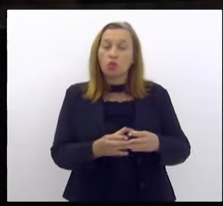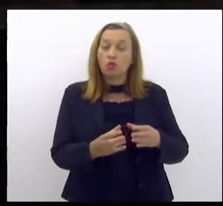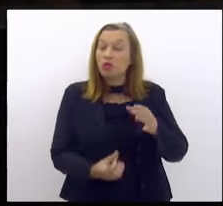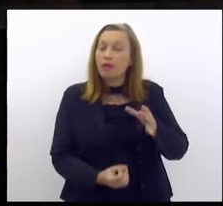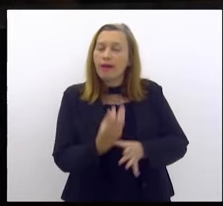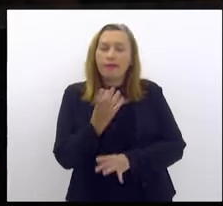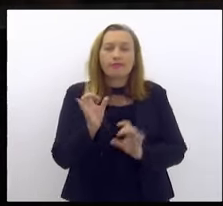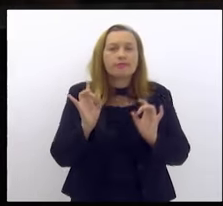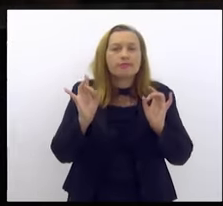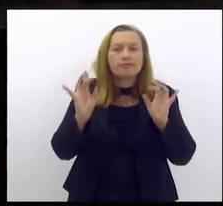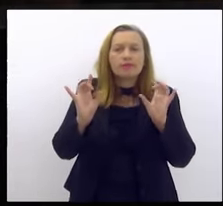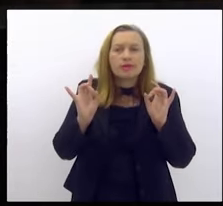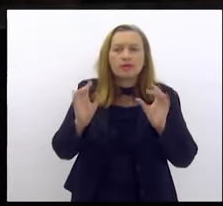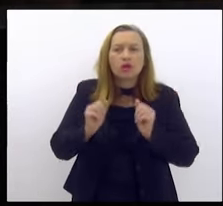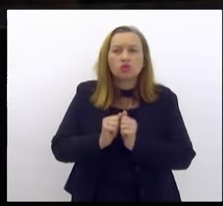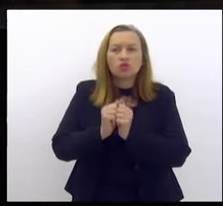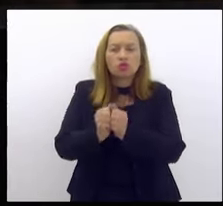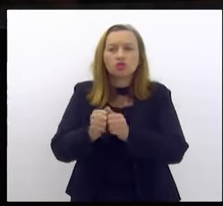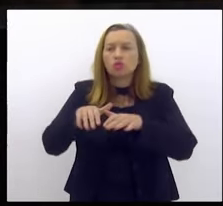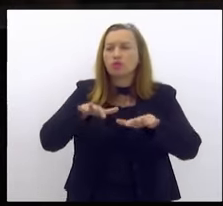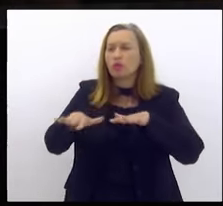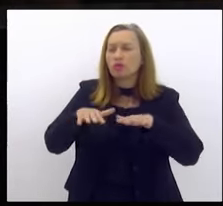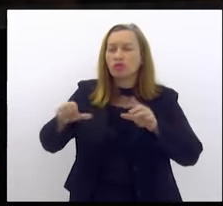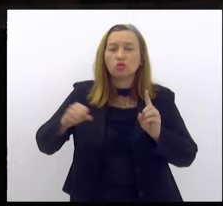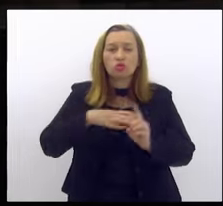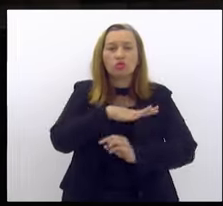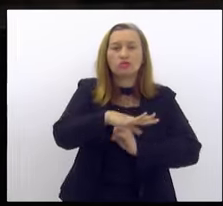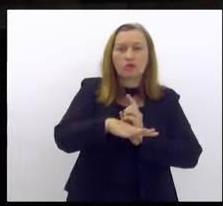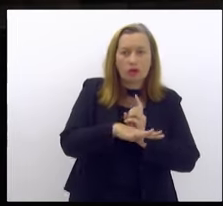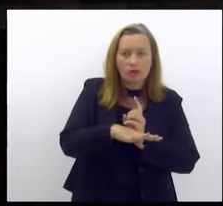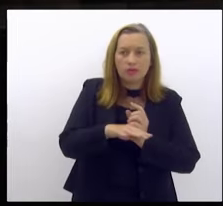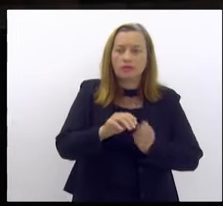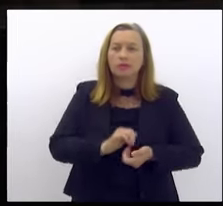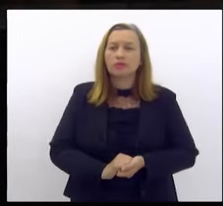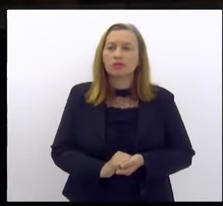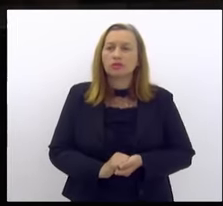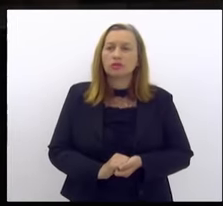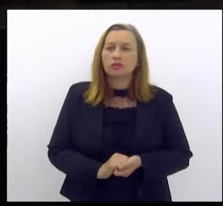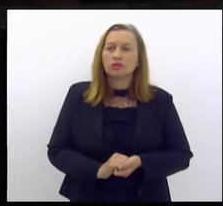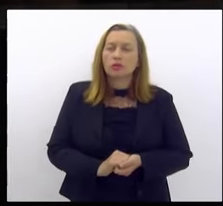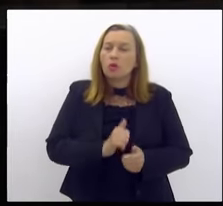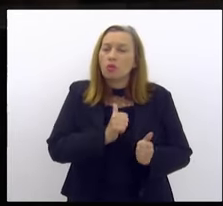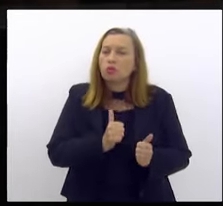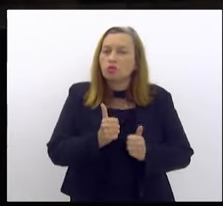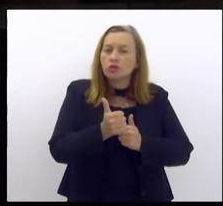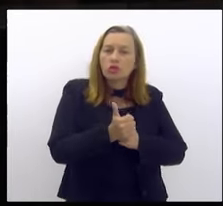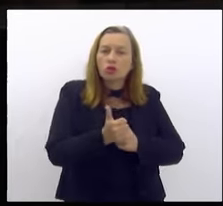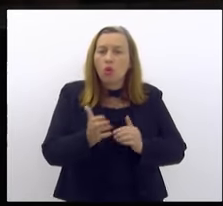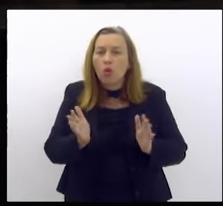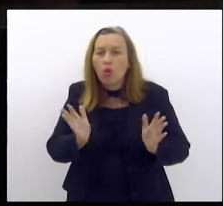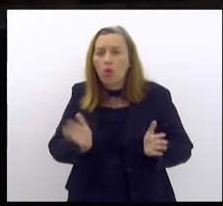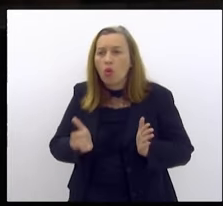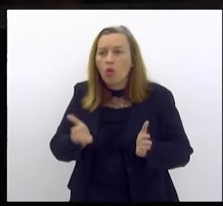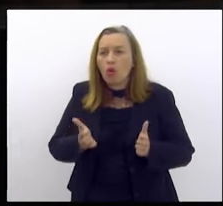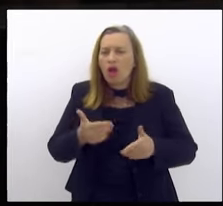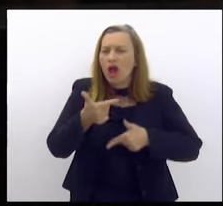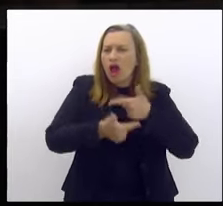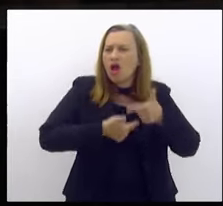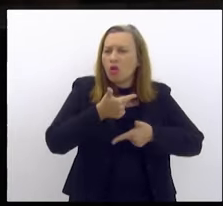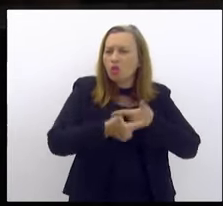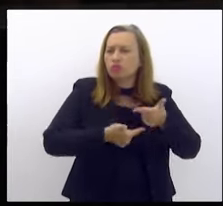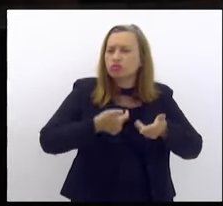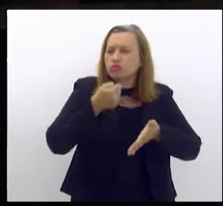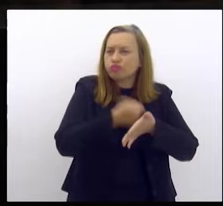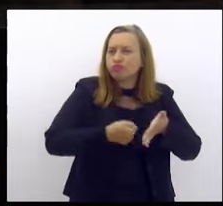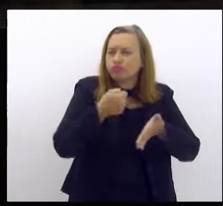em especial, em conjunto com os movimentos sociais que protagonizam hoje a luta pelo combate à